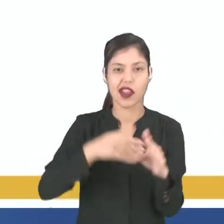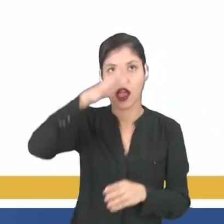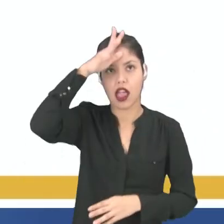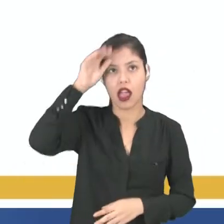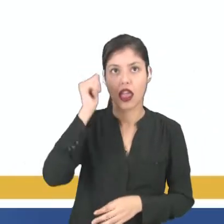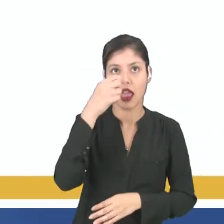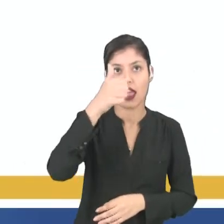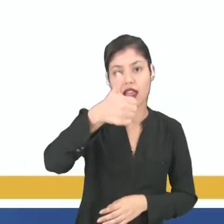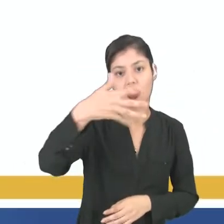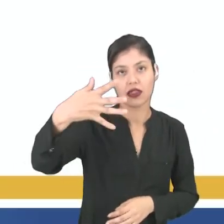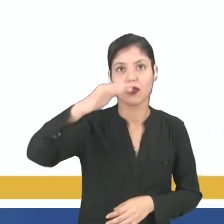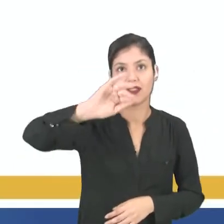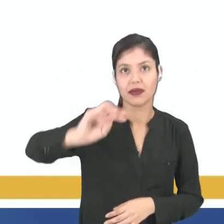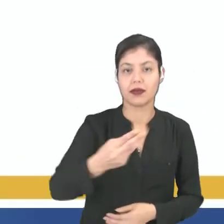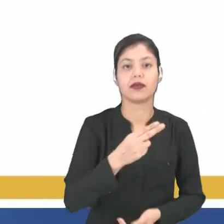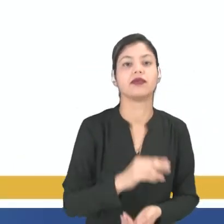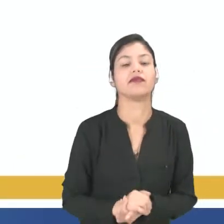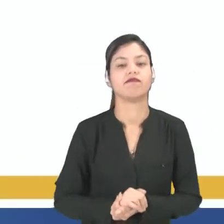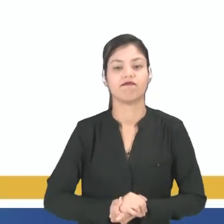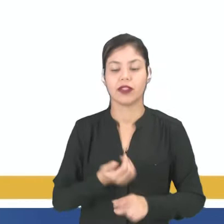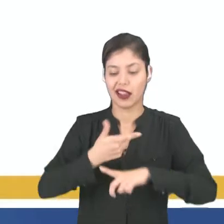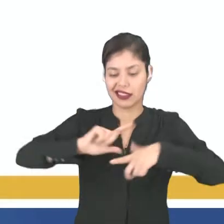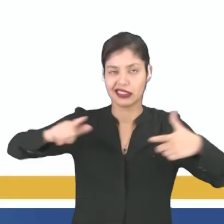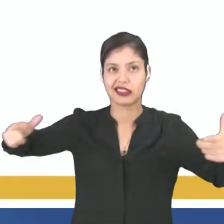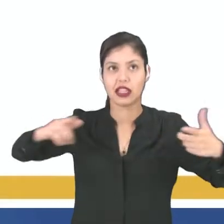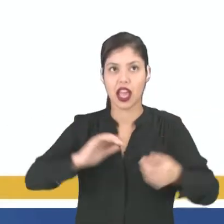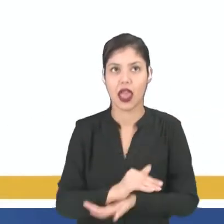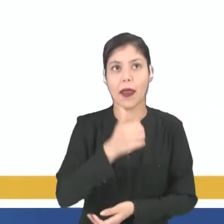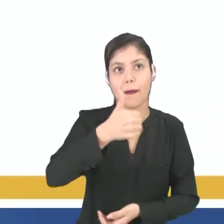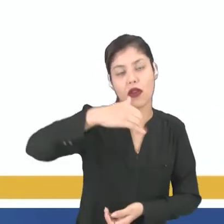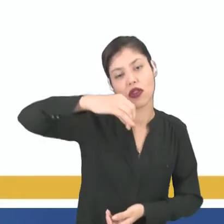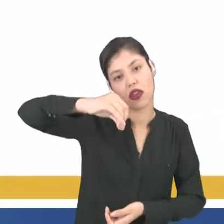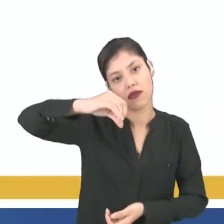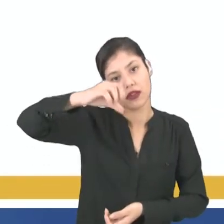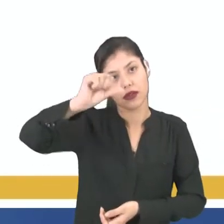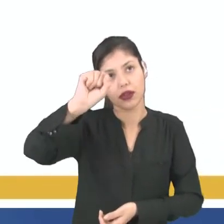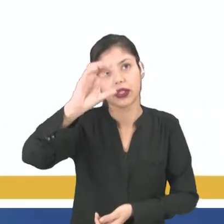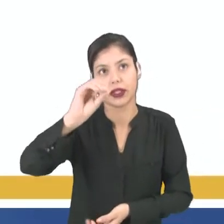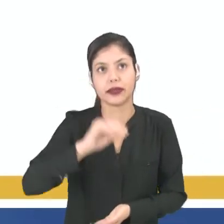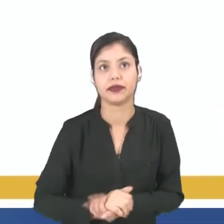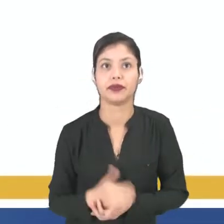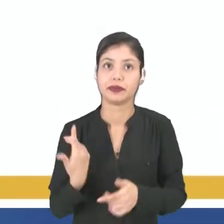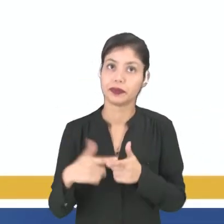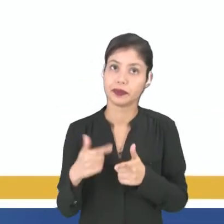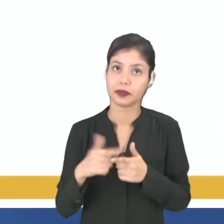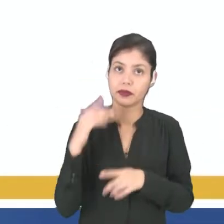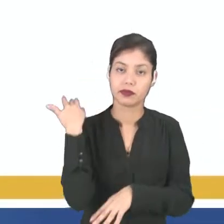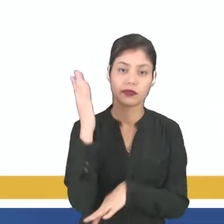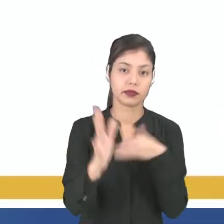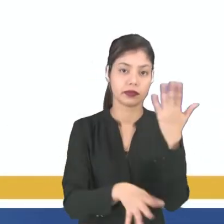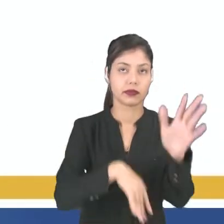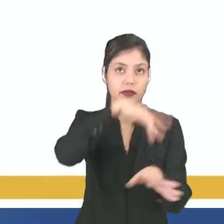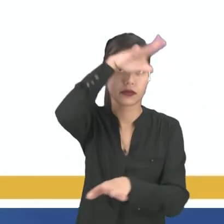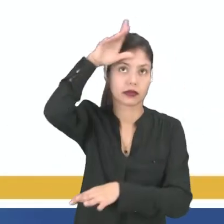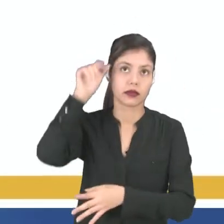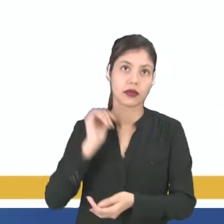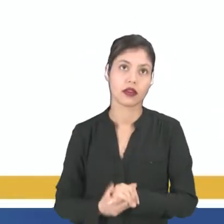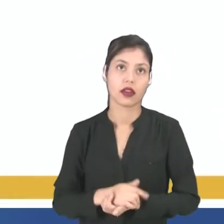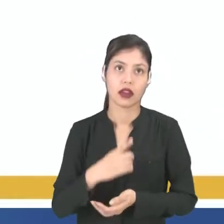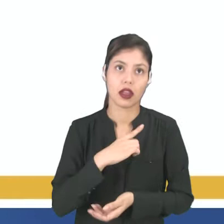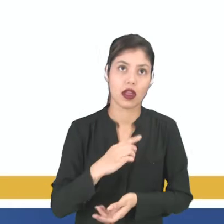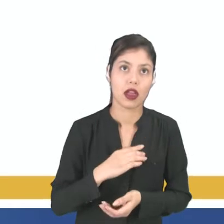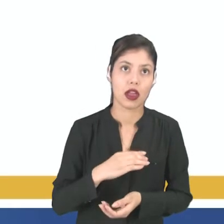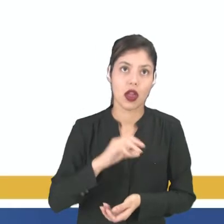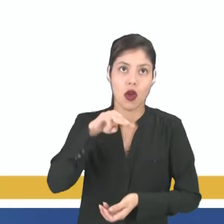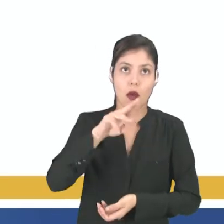chega a 14 milhões de hectares. E em 1980, os problemas ambientais na Amazônia,